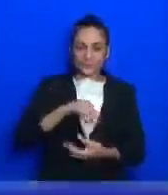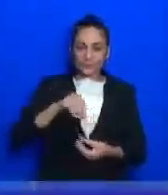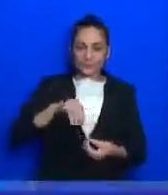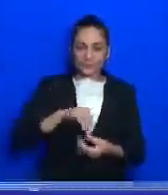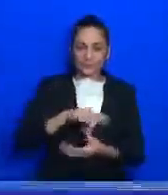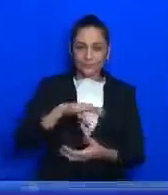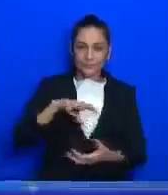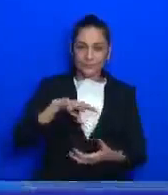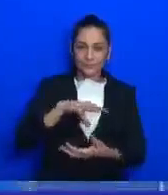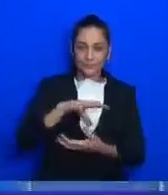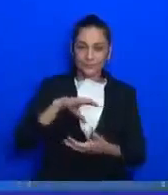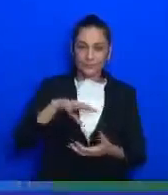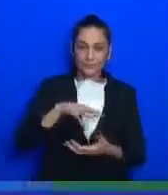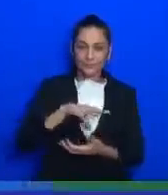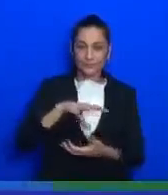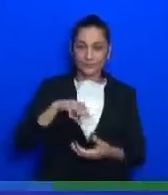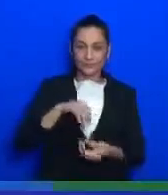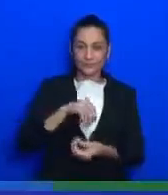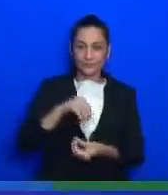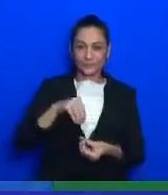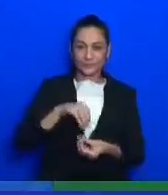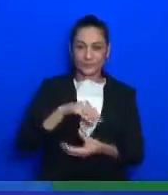Embaralhando o globo girando.